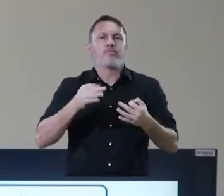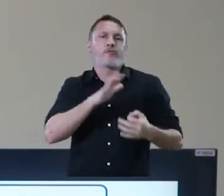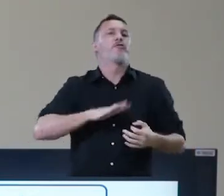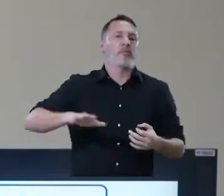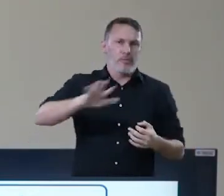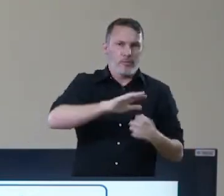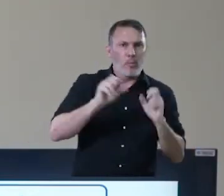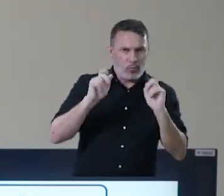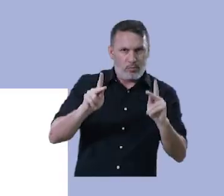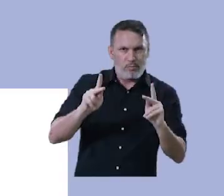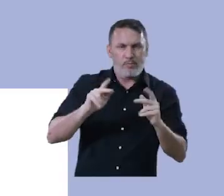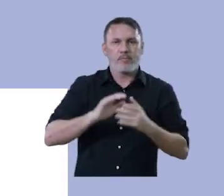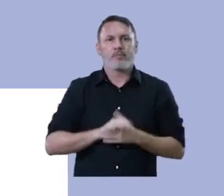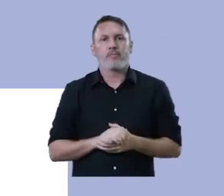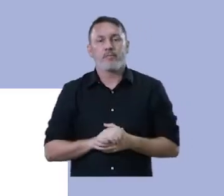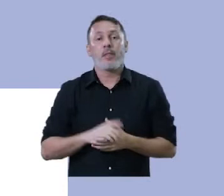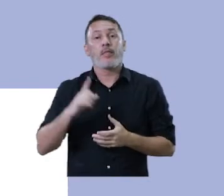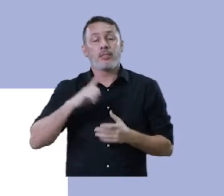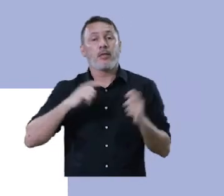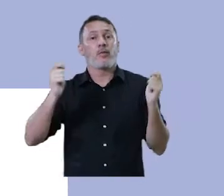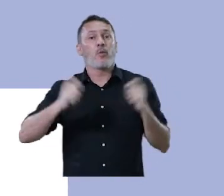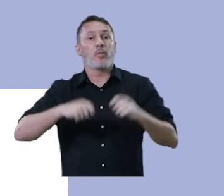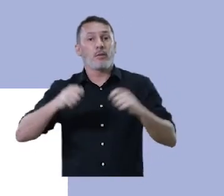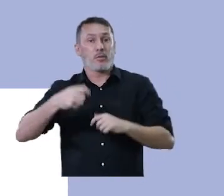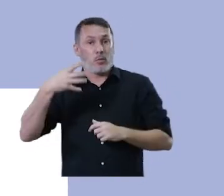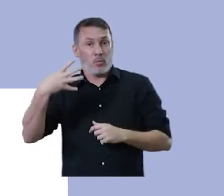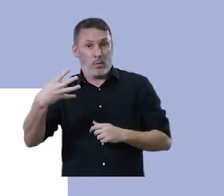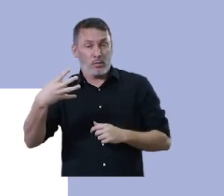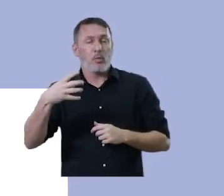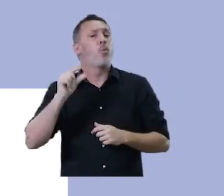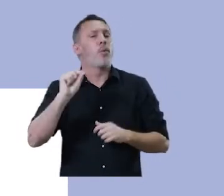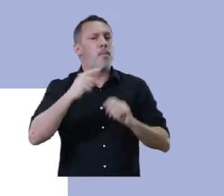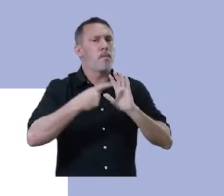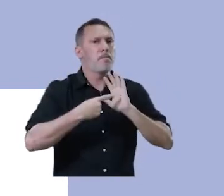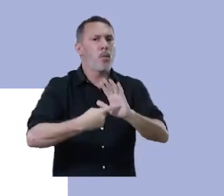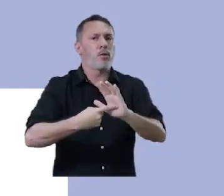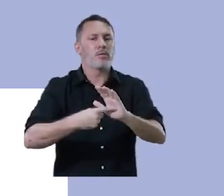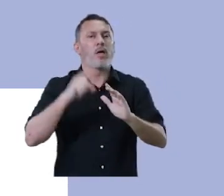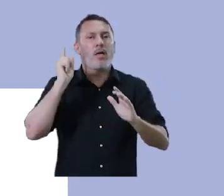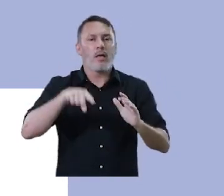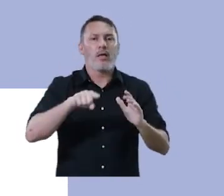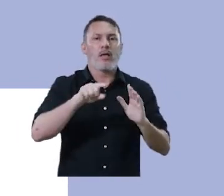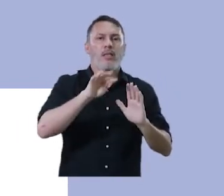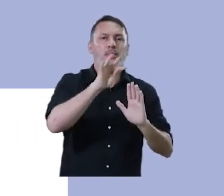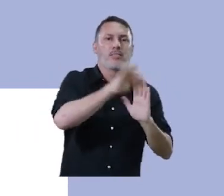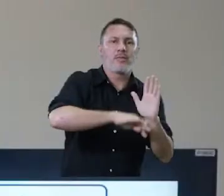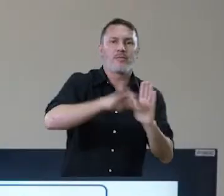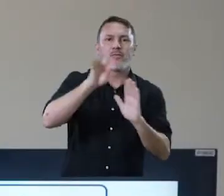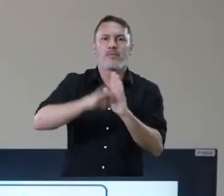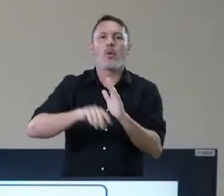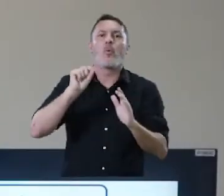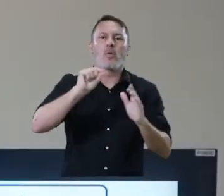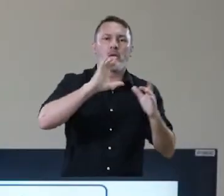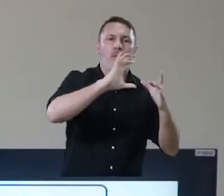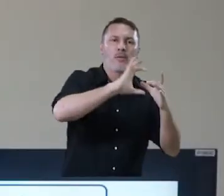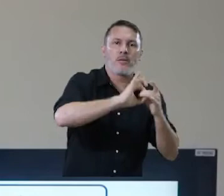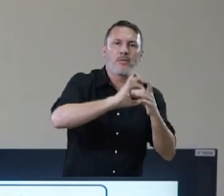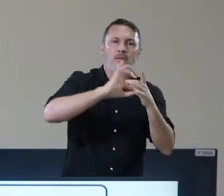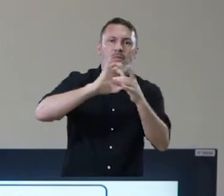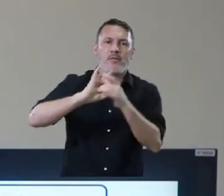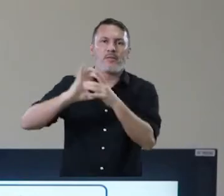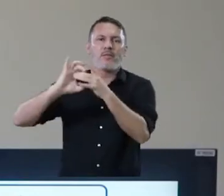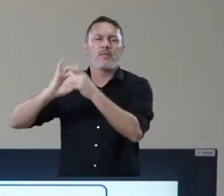a introdução. Perfeito? Na competência 4, vai mostrar a capacidade de ligar o texto, né, que nós chamamos